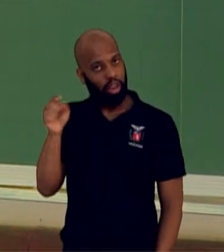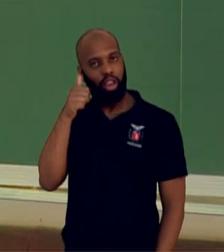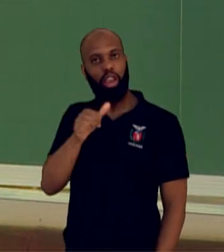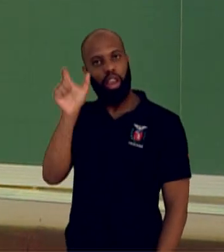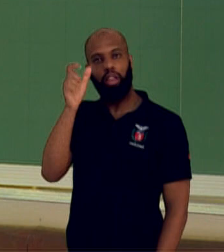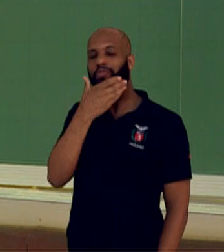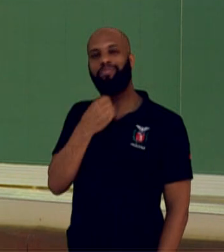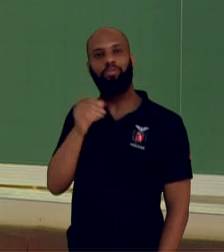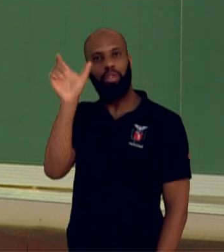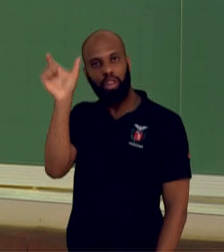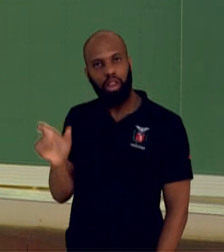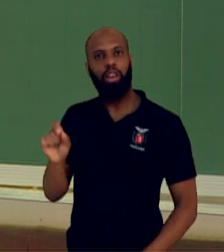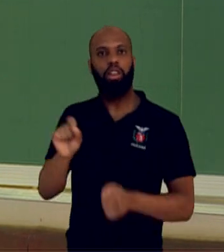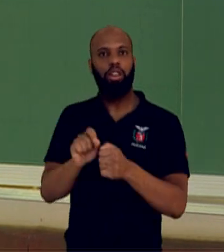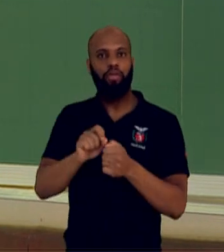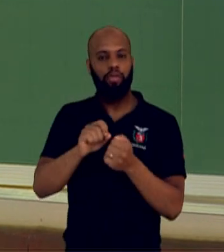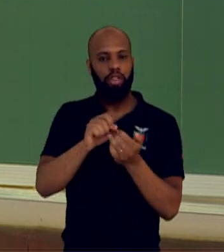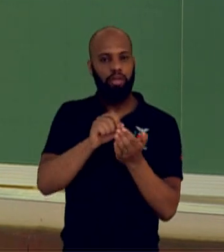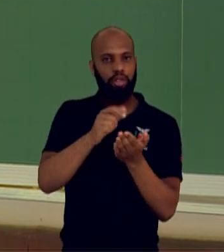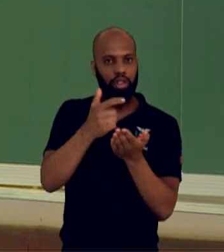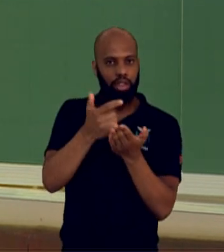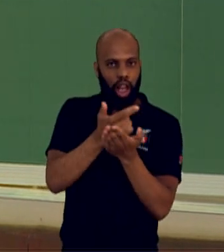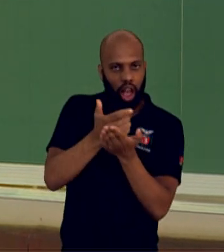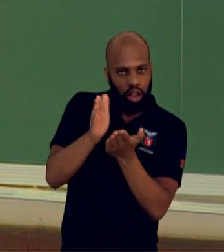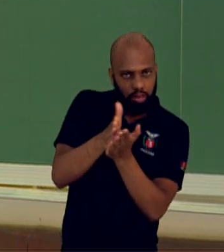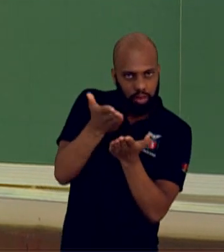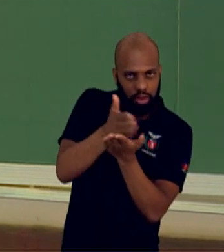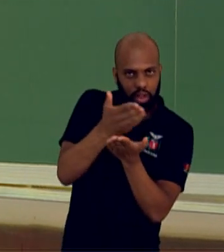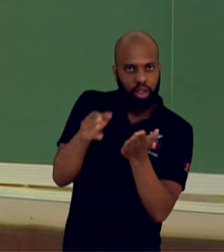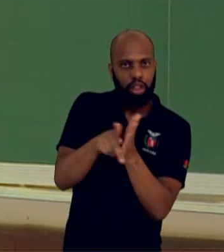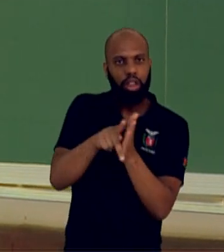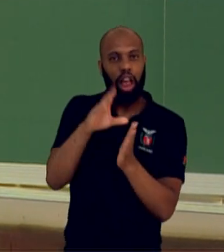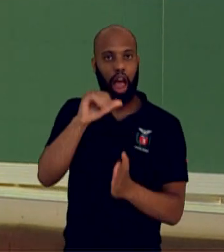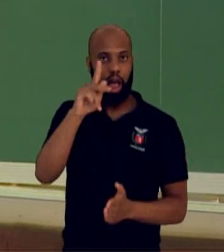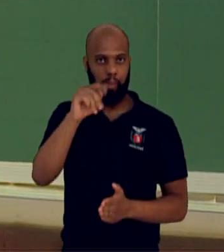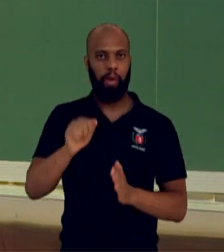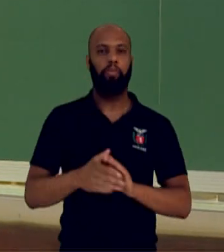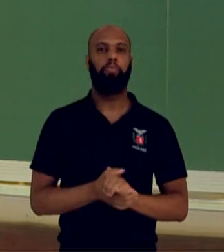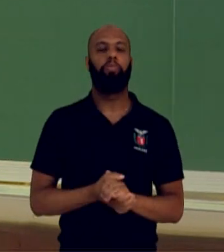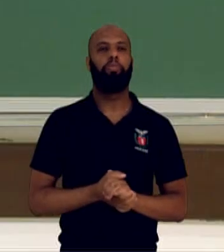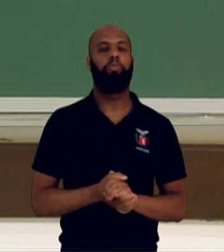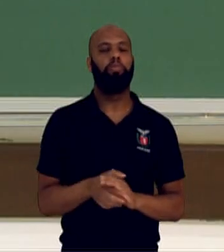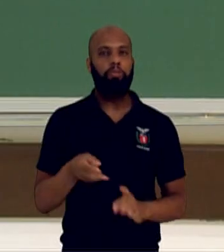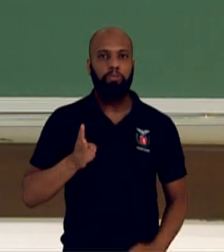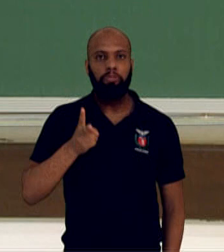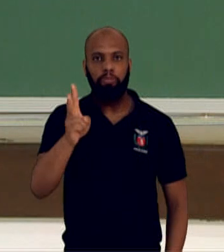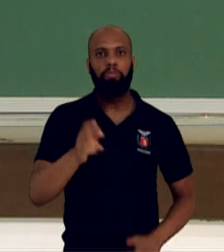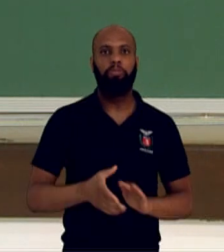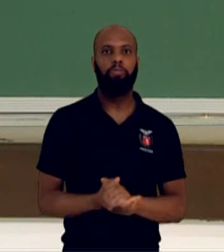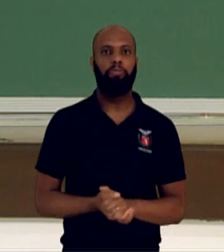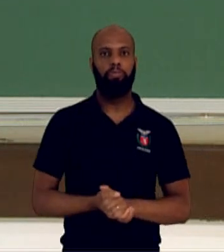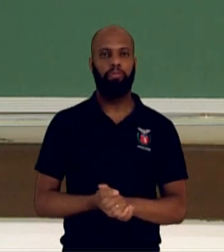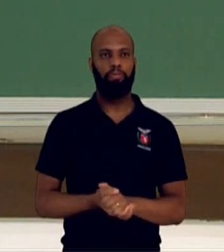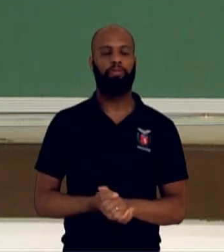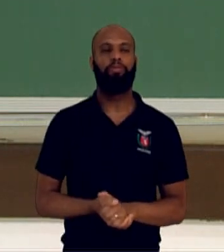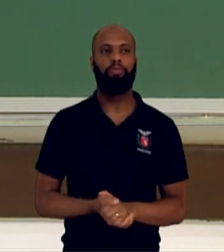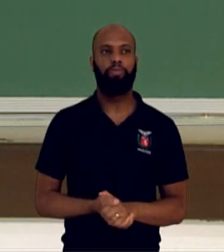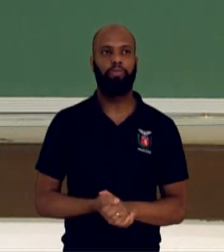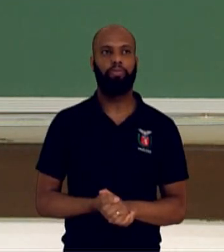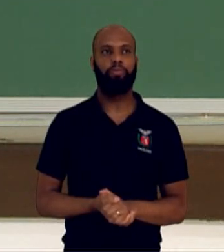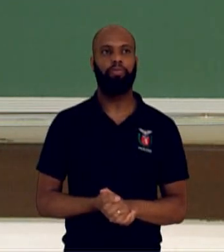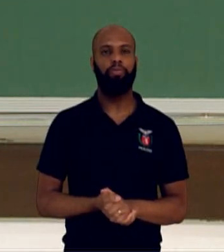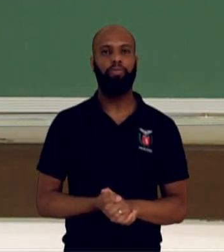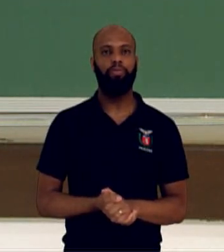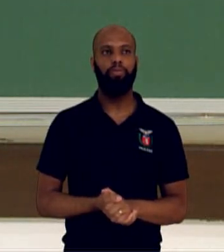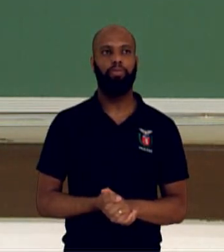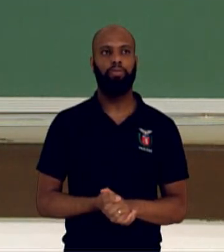fez, né, as capas do catálogo e dos cartazes. Ok? Muito bem, vamos em frente. Agora, vamos